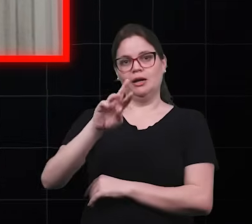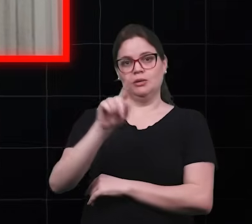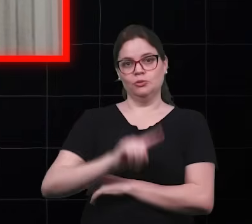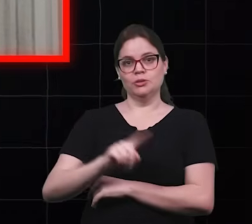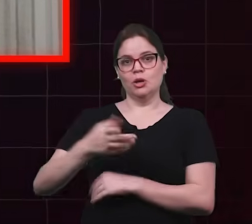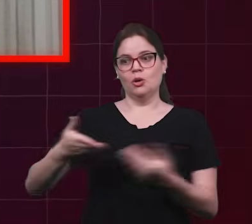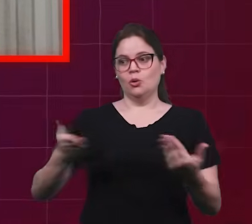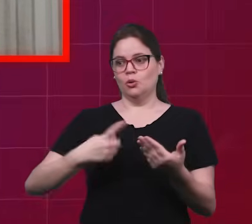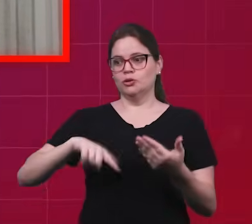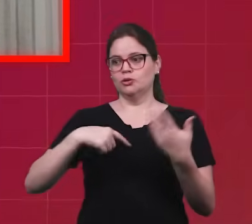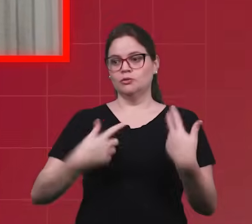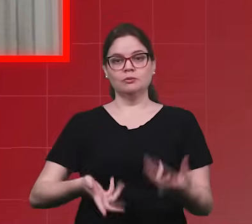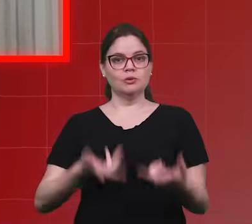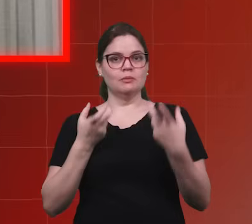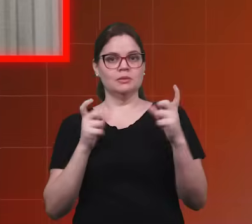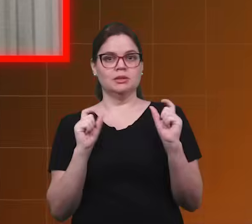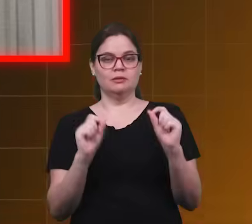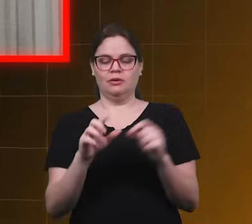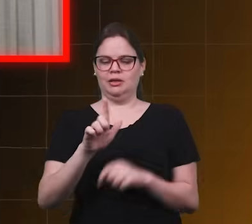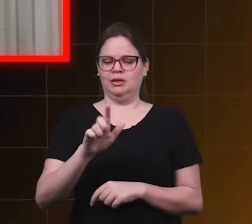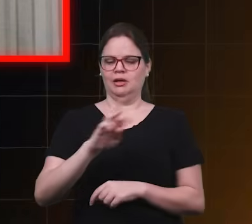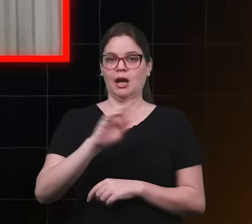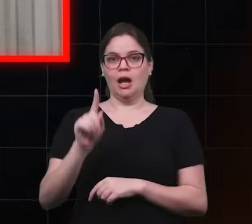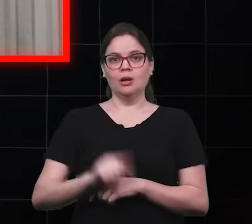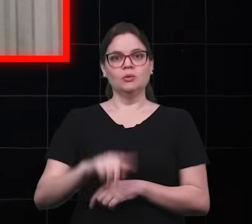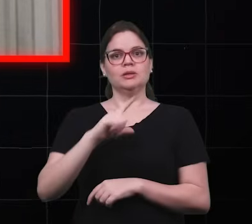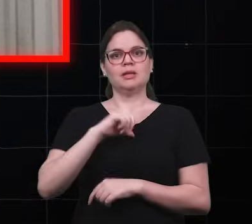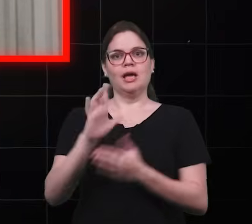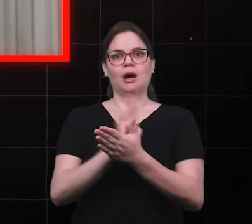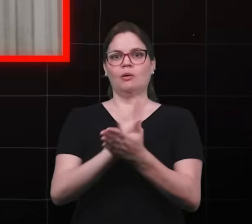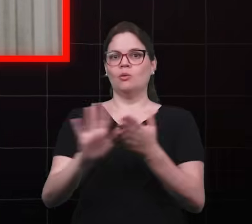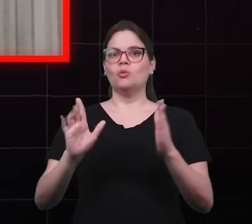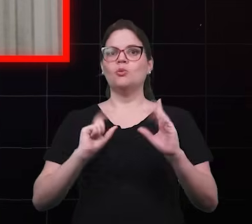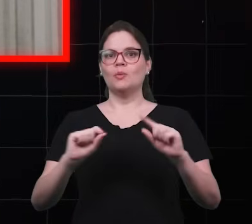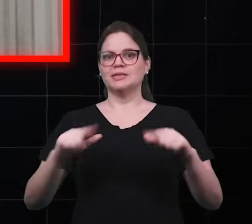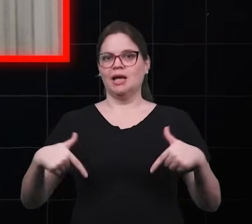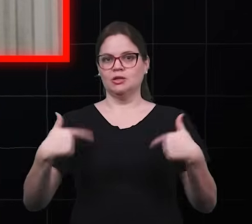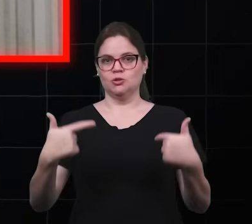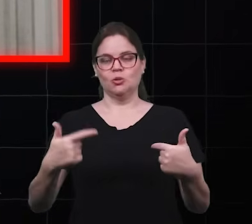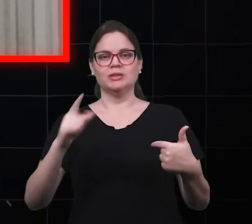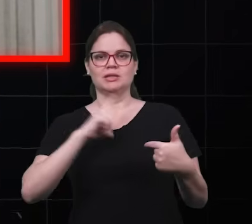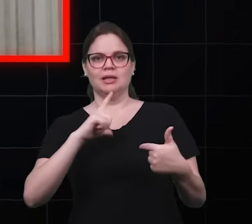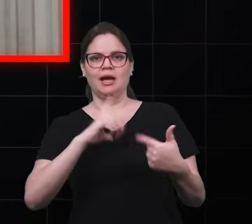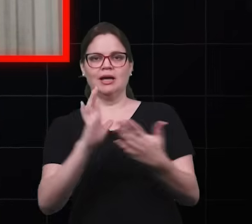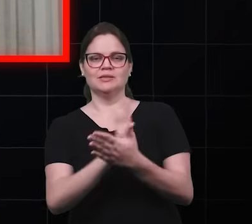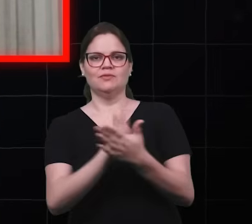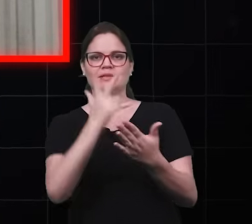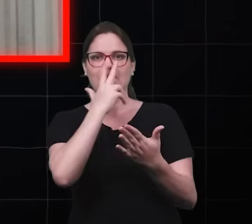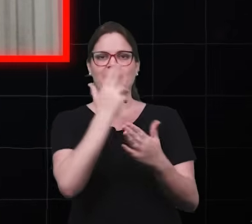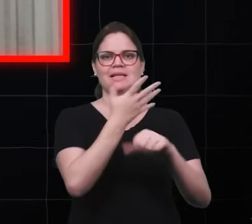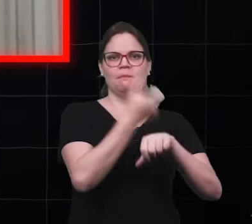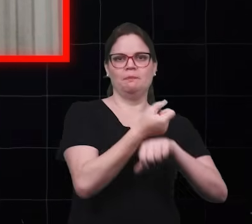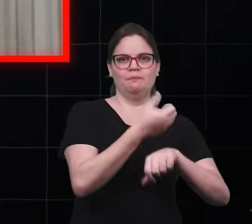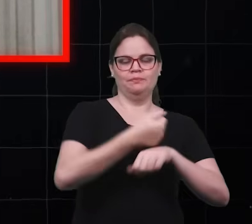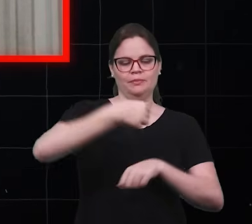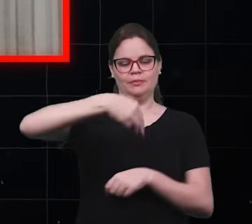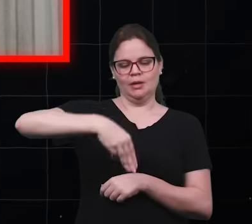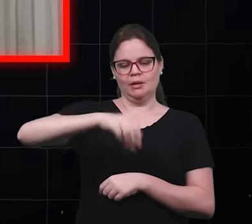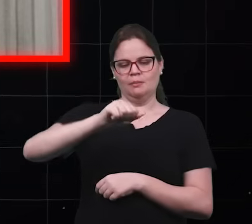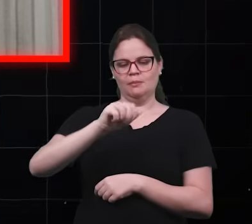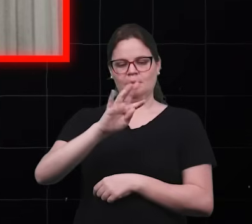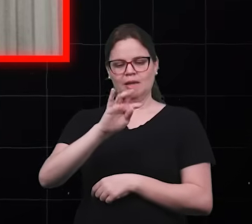que a luz ela tem um comportamento que às vezes é um comportamento de matéria e às vezes ela tem um